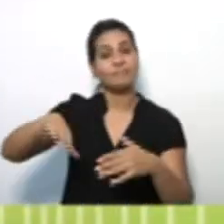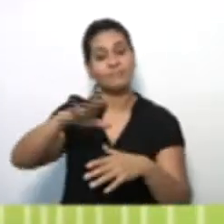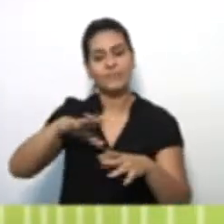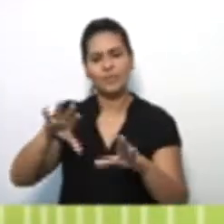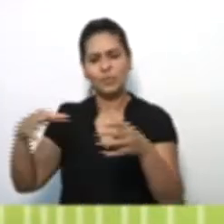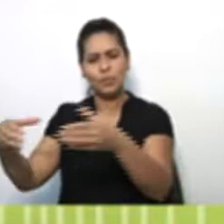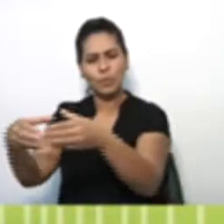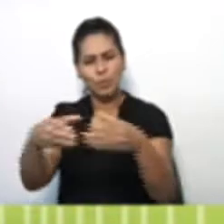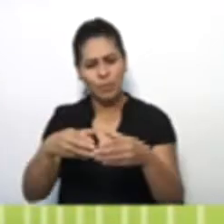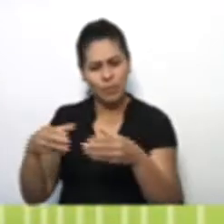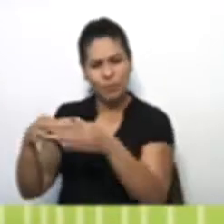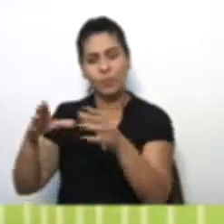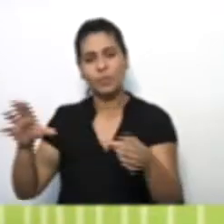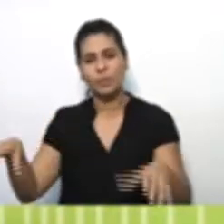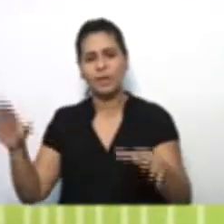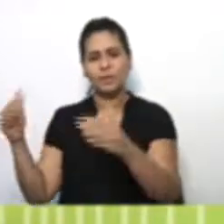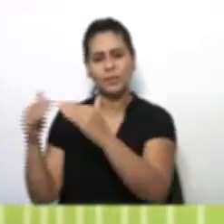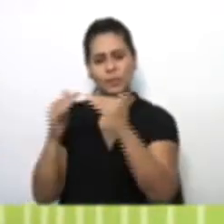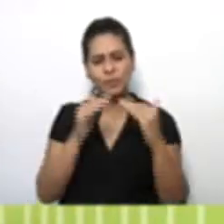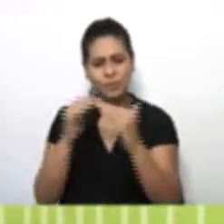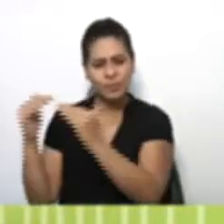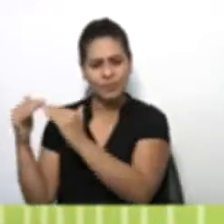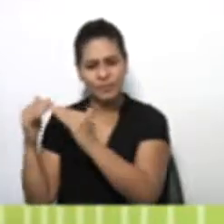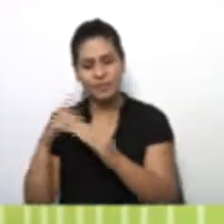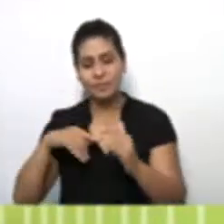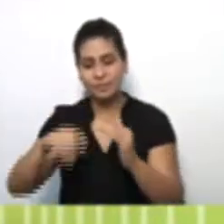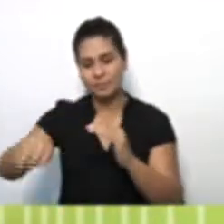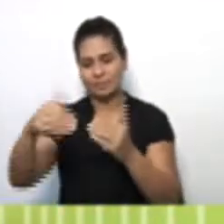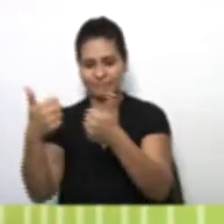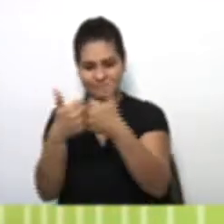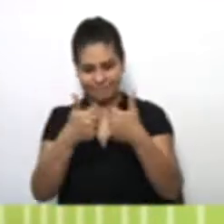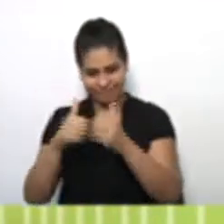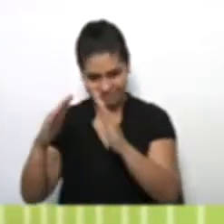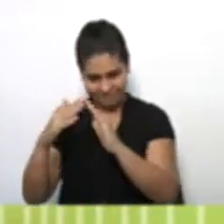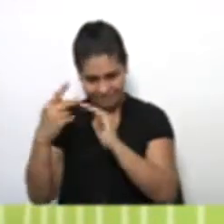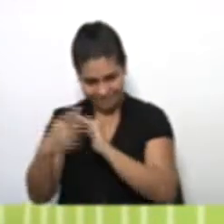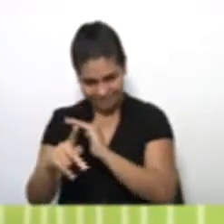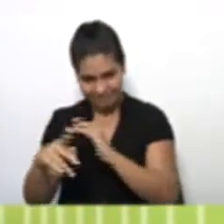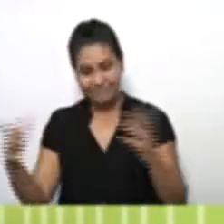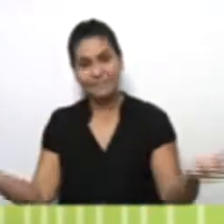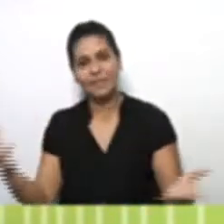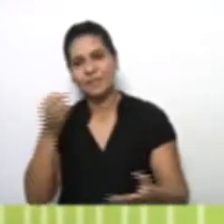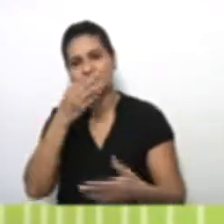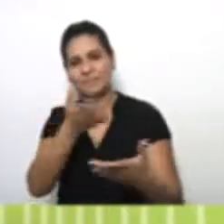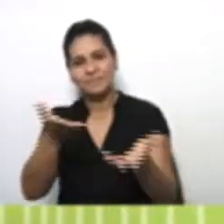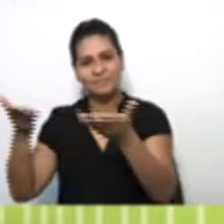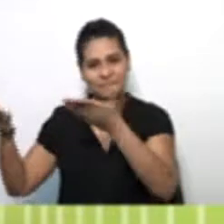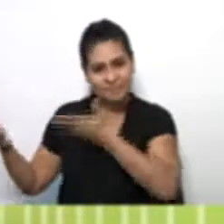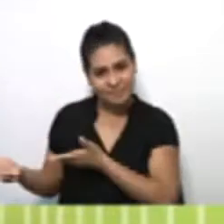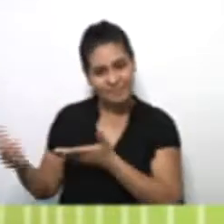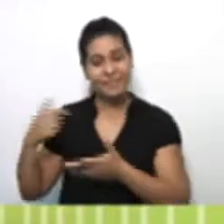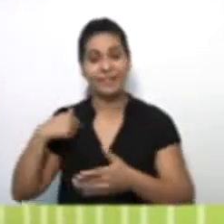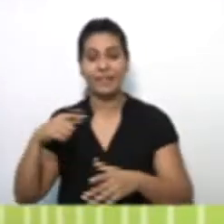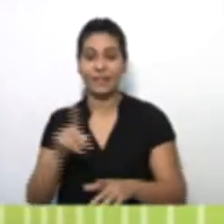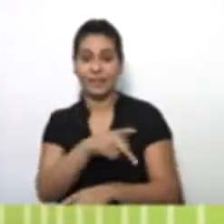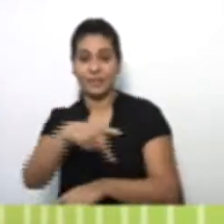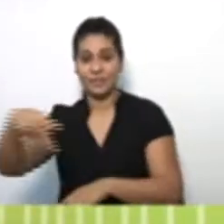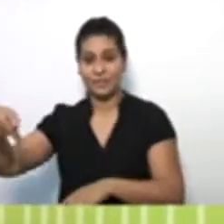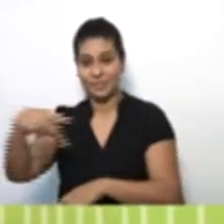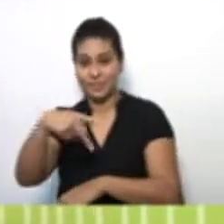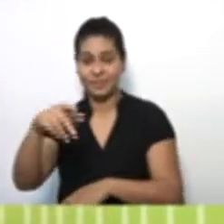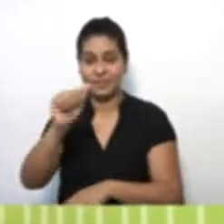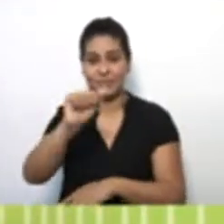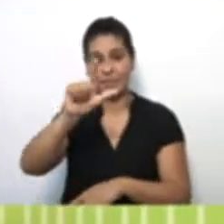a tua comunidade lá, com todos os teus vizinhos lá da tua propriedade. Olha, seja novamente muito bem-vindo. Eu sou o